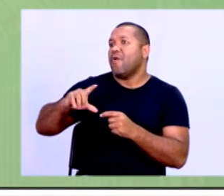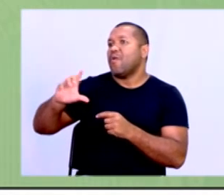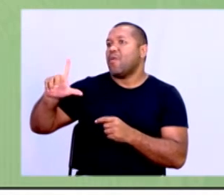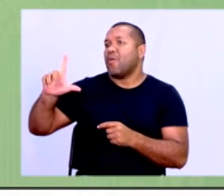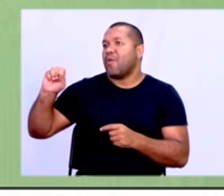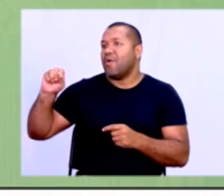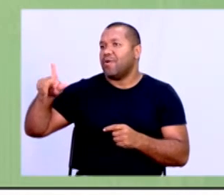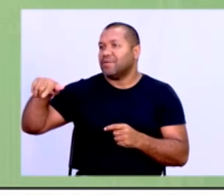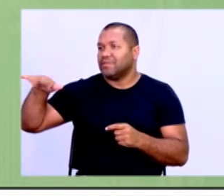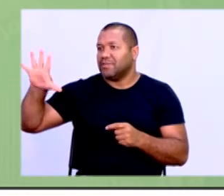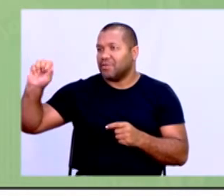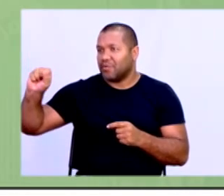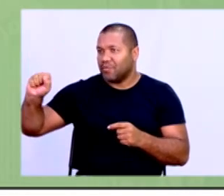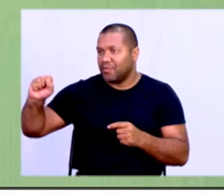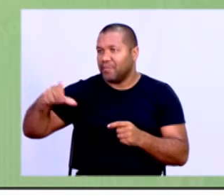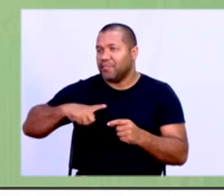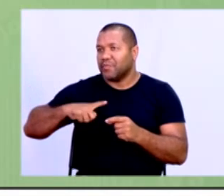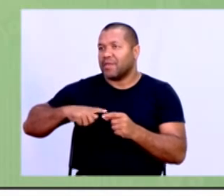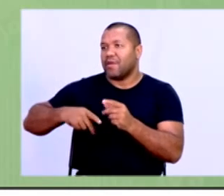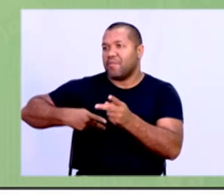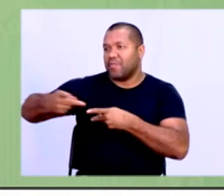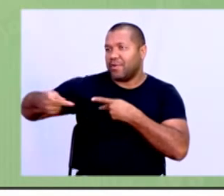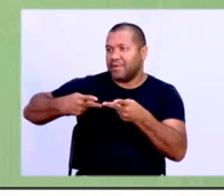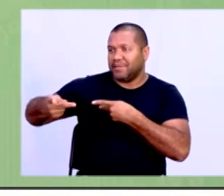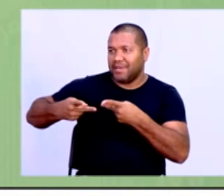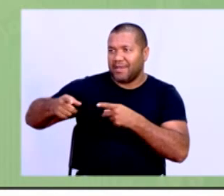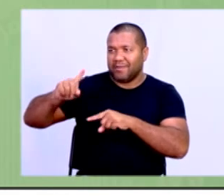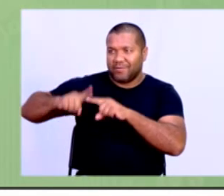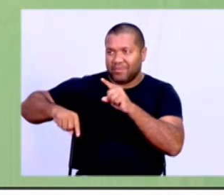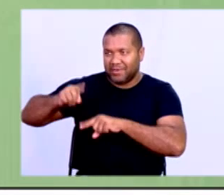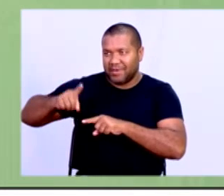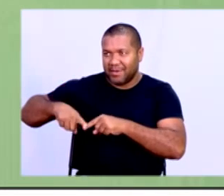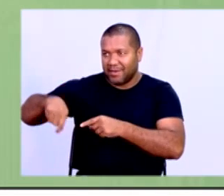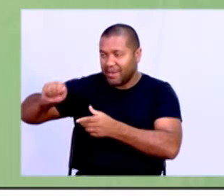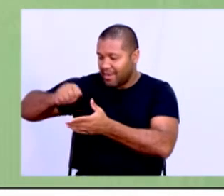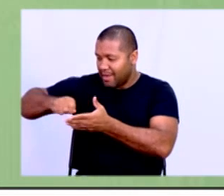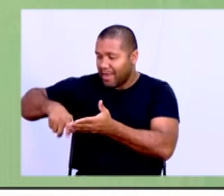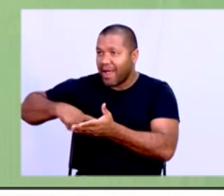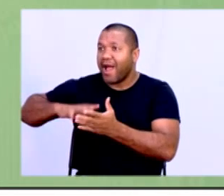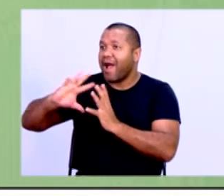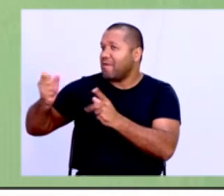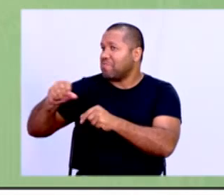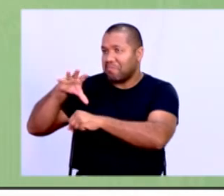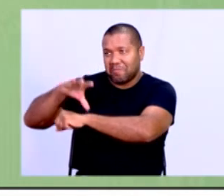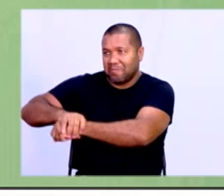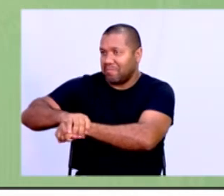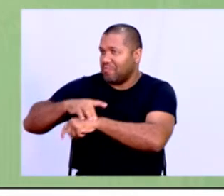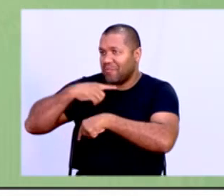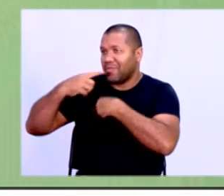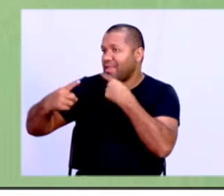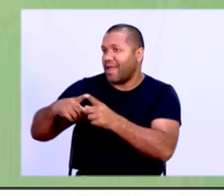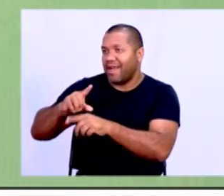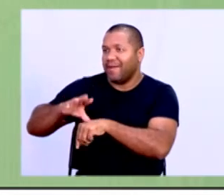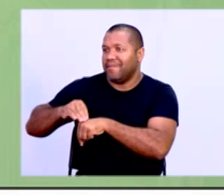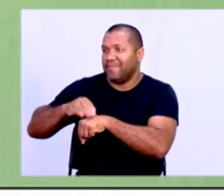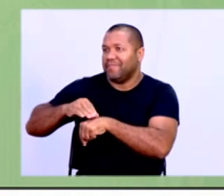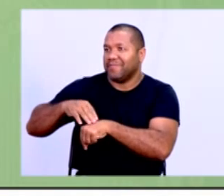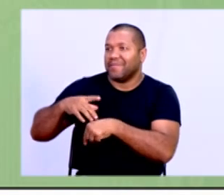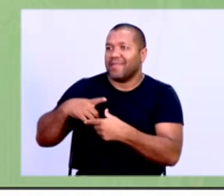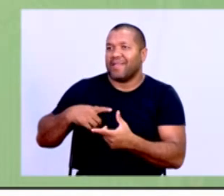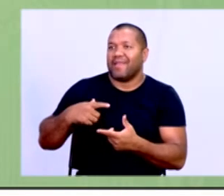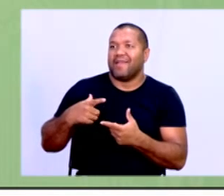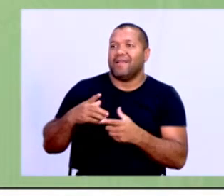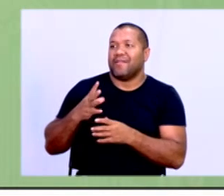ou projeto de um objeto, sendo algo que não se consegue tocar.